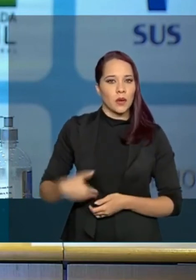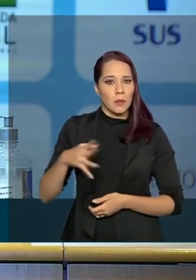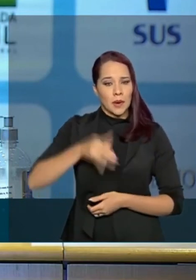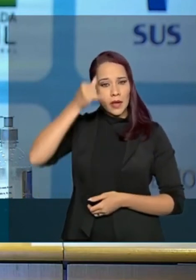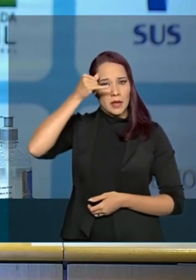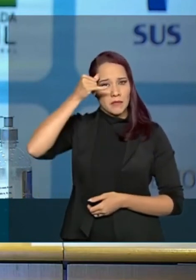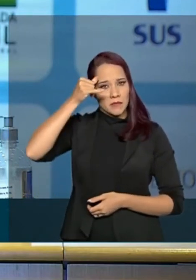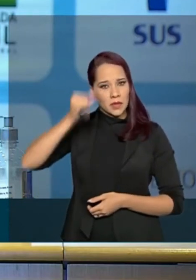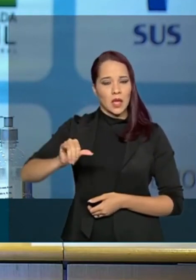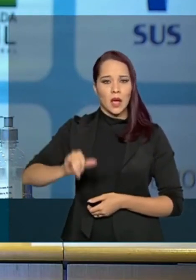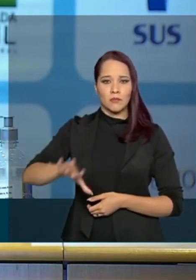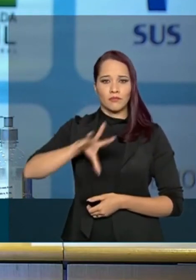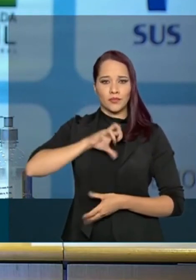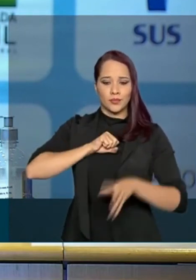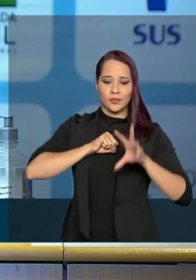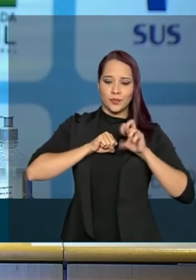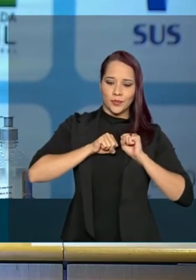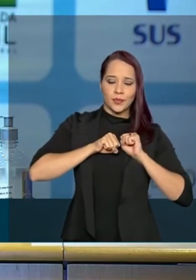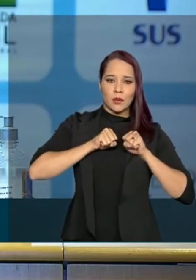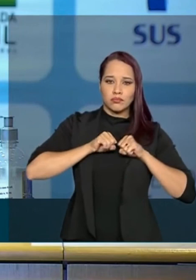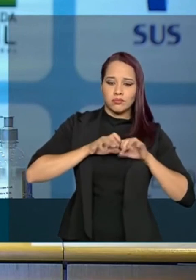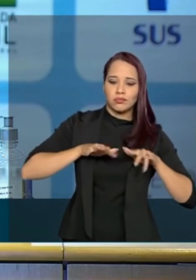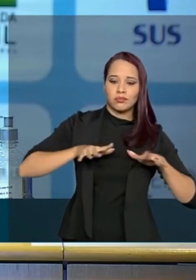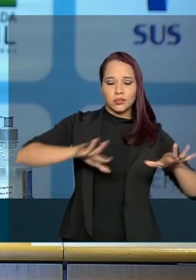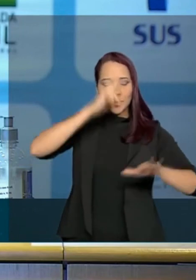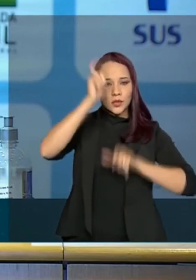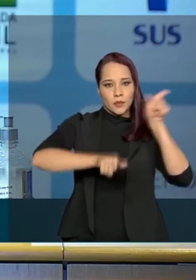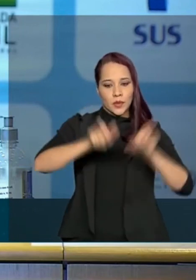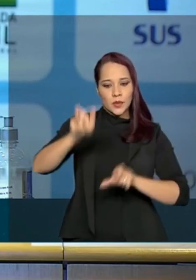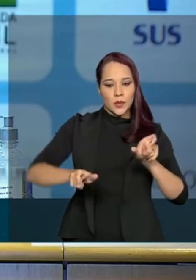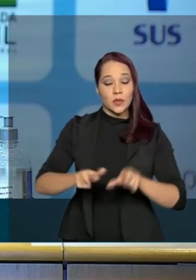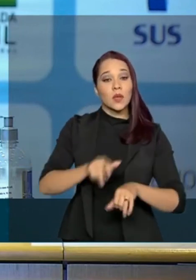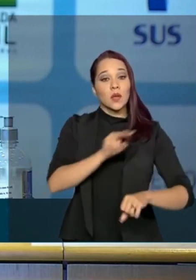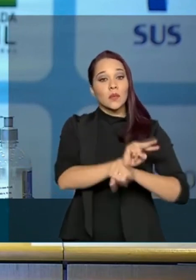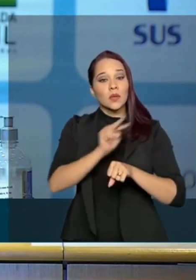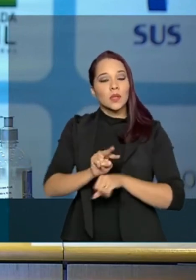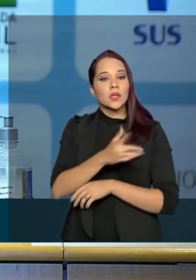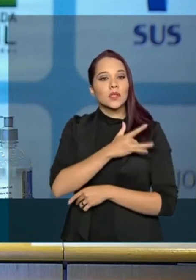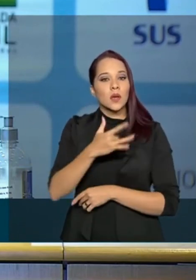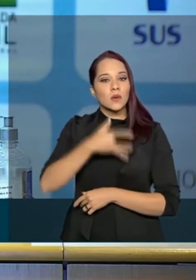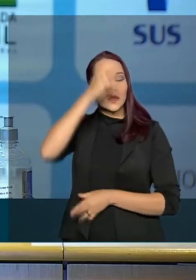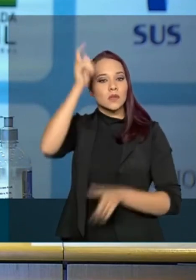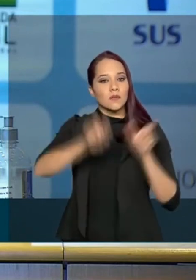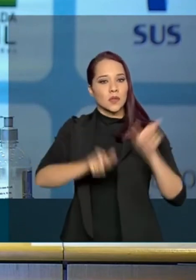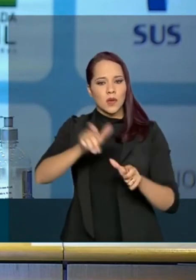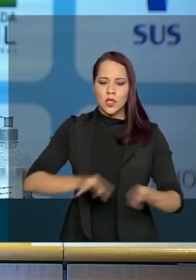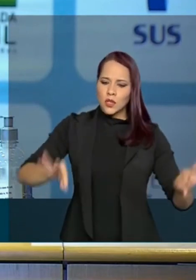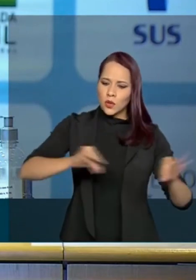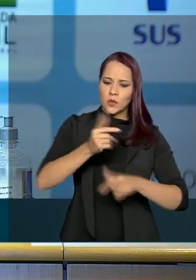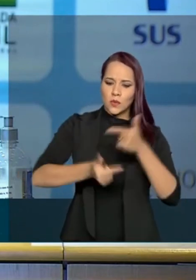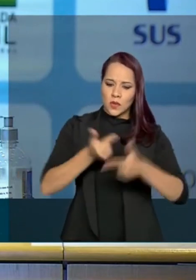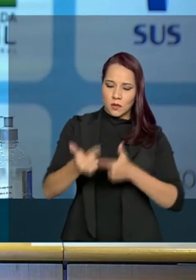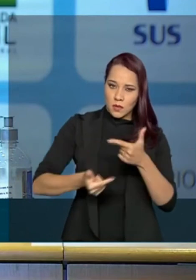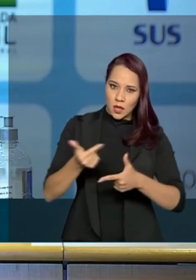evitar uma contaminação, uma infecção em massa de pessoas, proteger a saúde das pessoas. E todas as